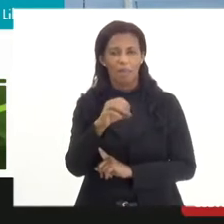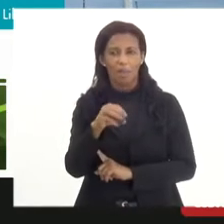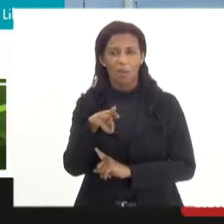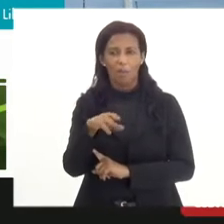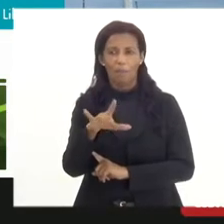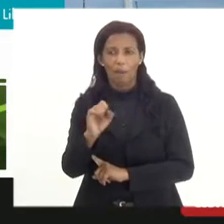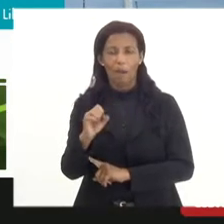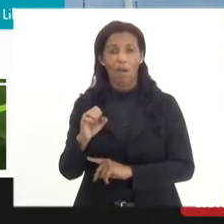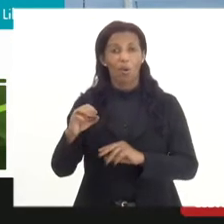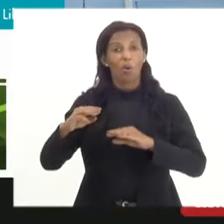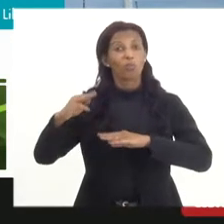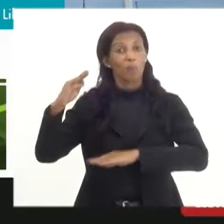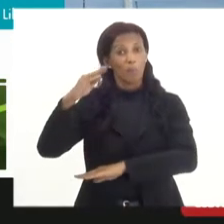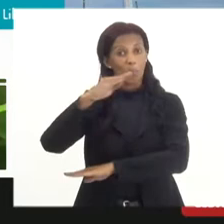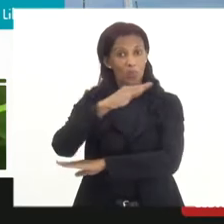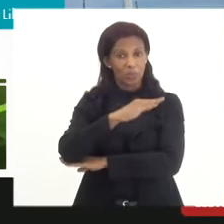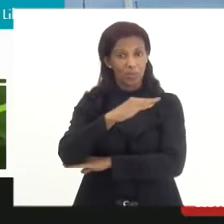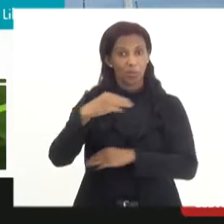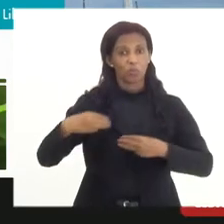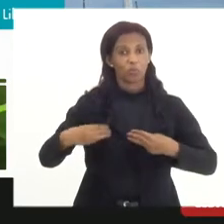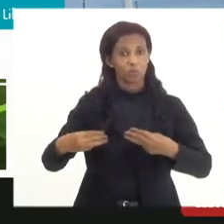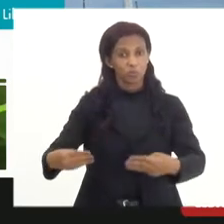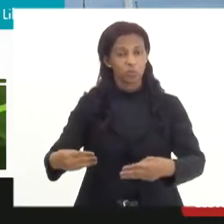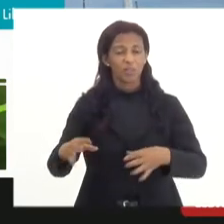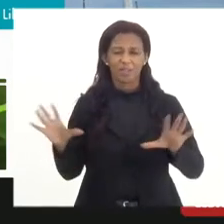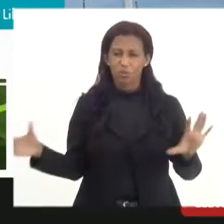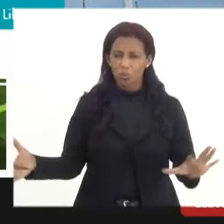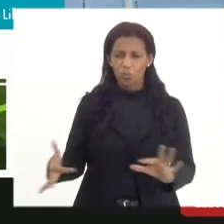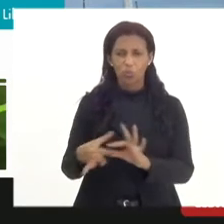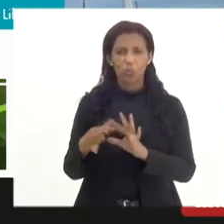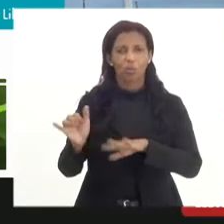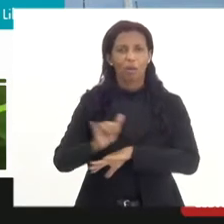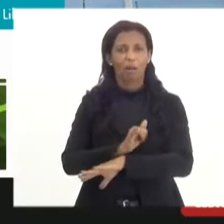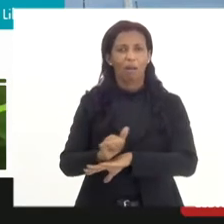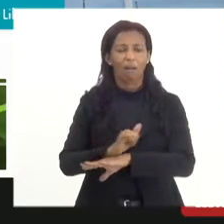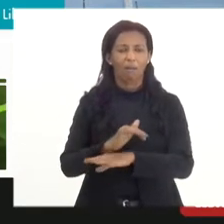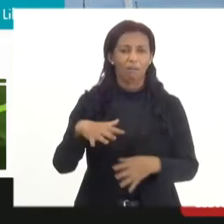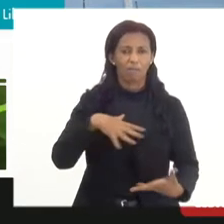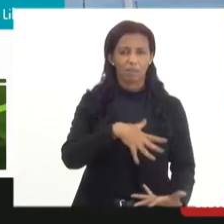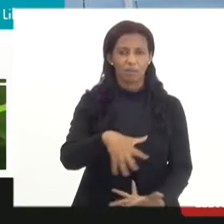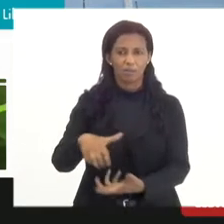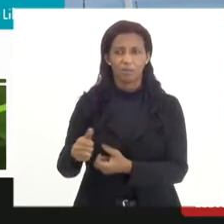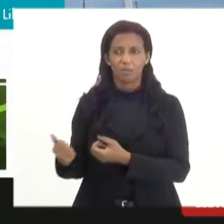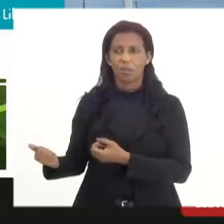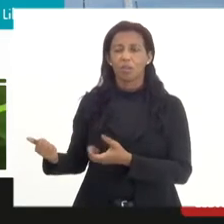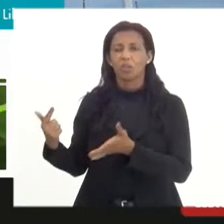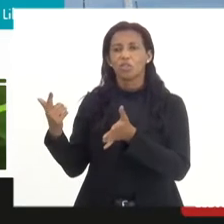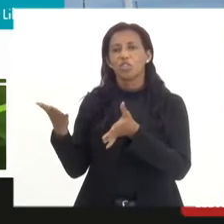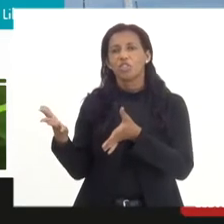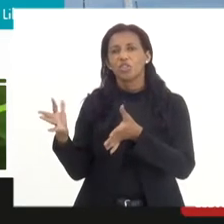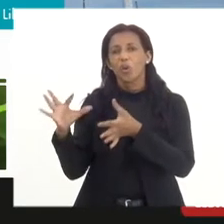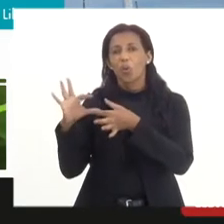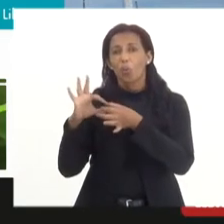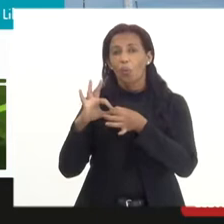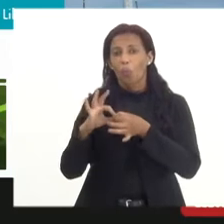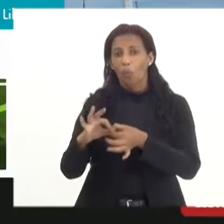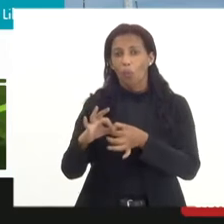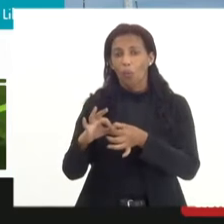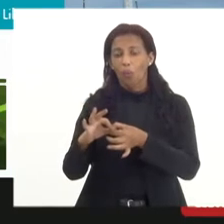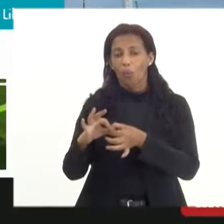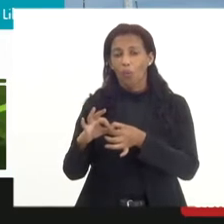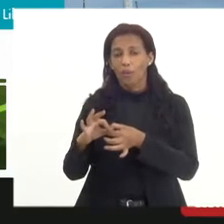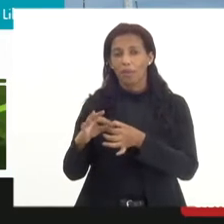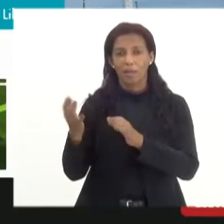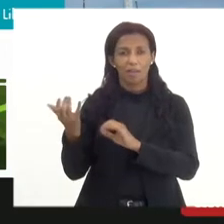mantenedores do Museu do Amanhã. Isso tudo está alinhado com a estratégia global da companhia de conectar com os temas de educação, ciências